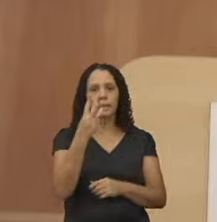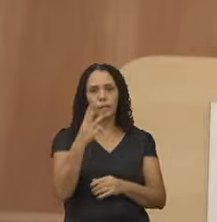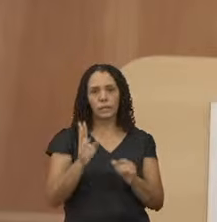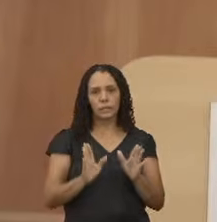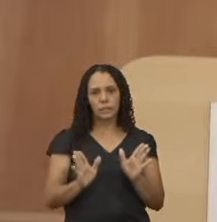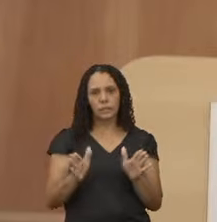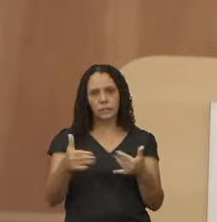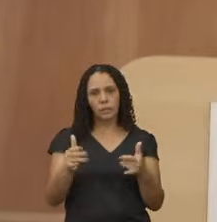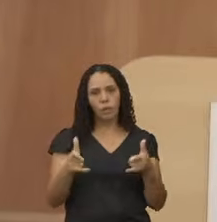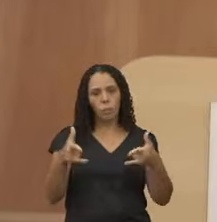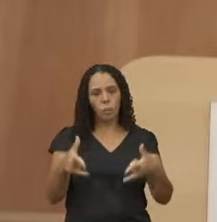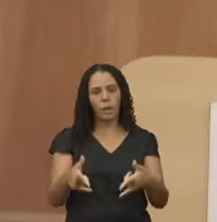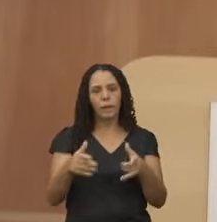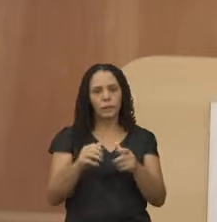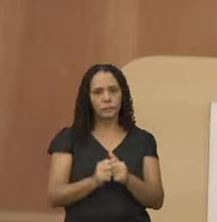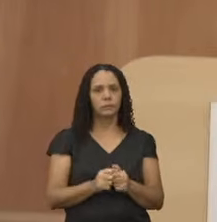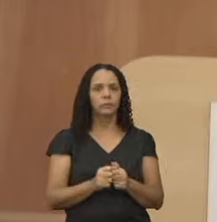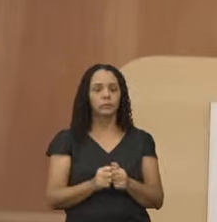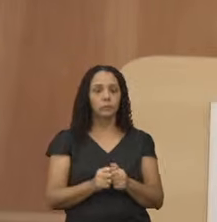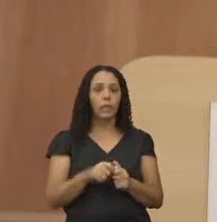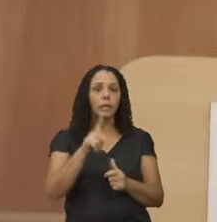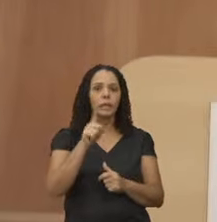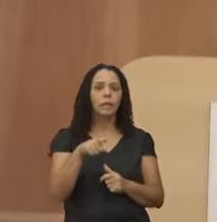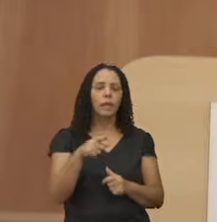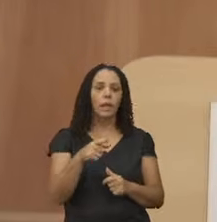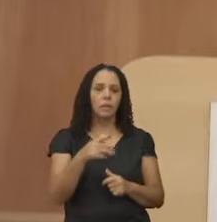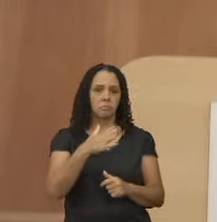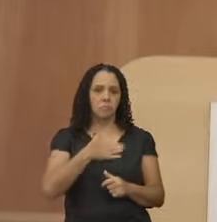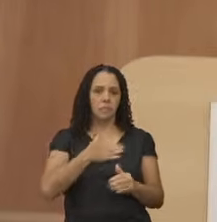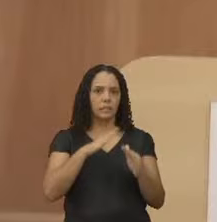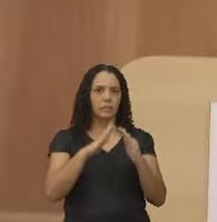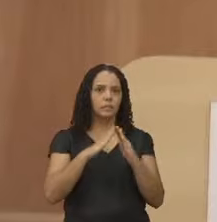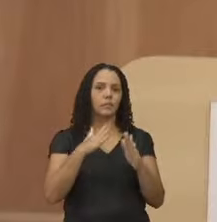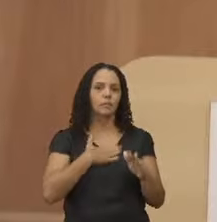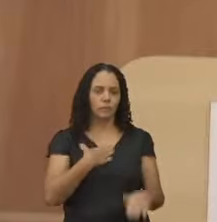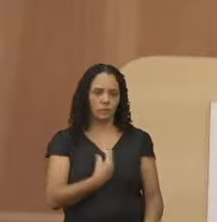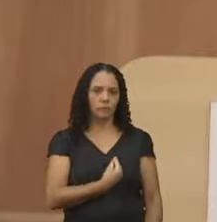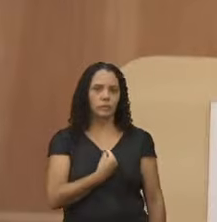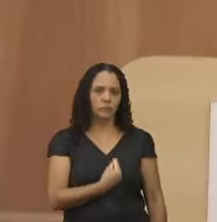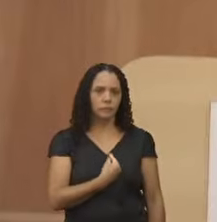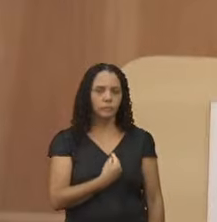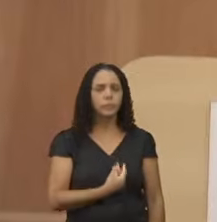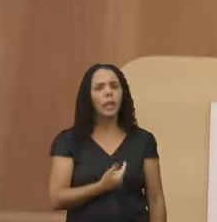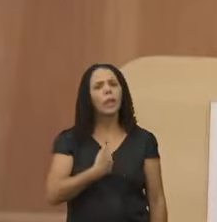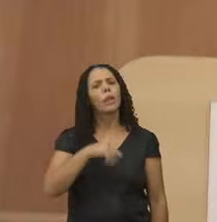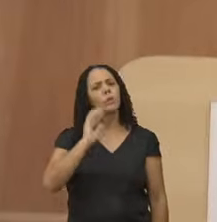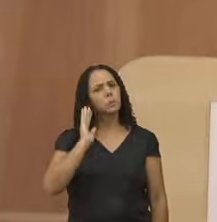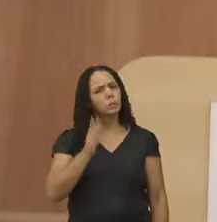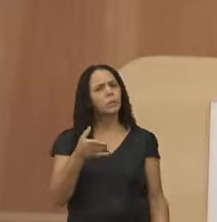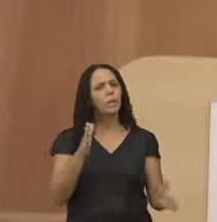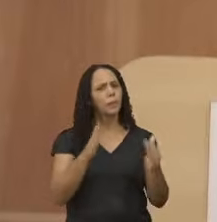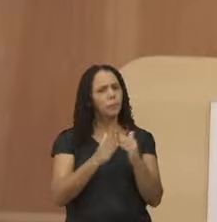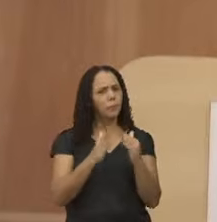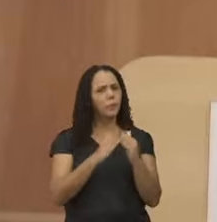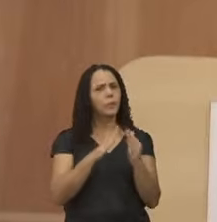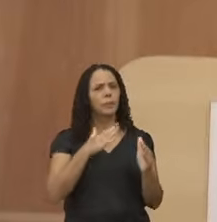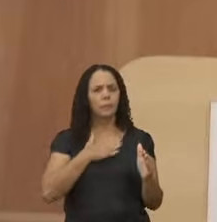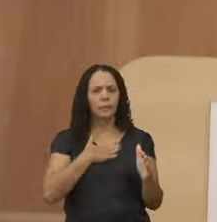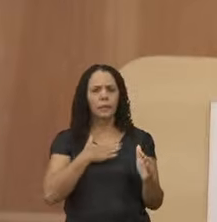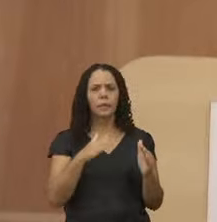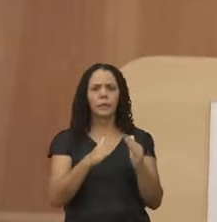Casa Minha Vida. Eu morei nos últimos anos em um empreendimento do Minha Casa Minha Vida aqui em Jacareí, construído já há algum